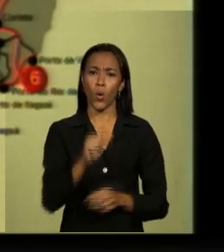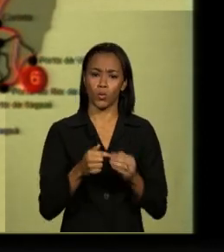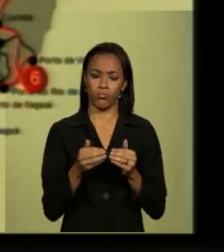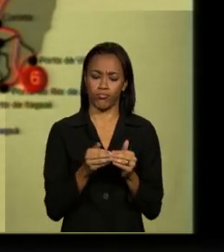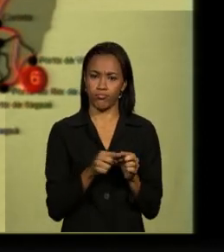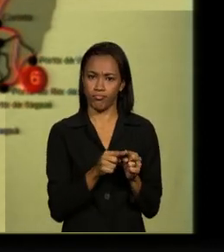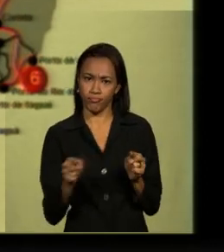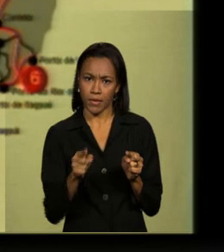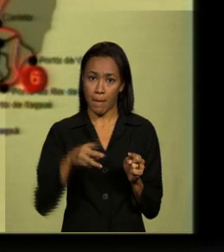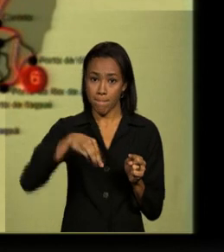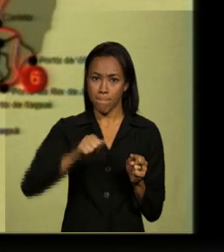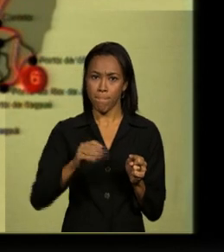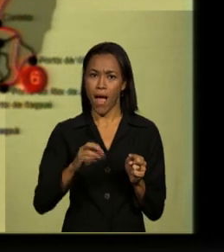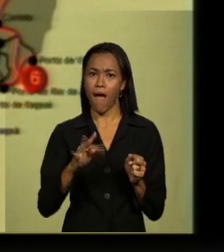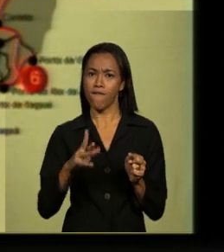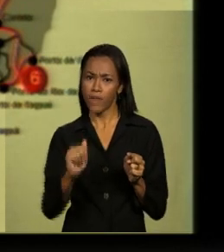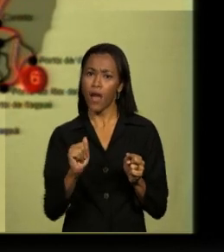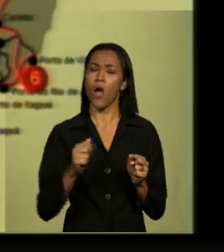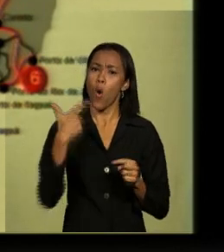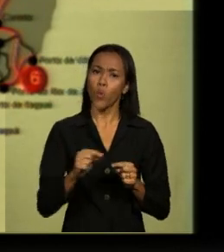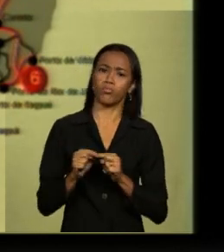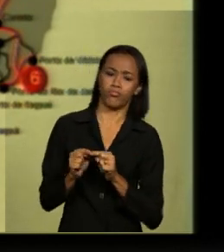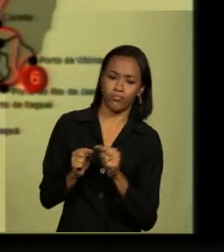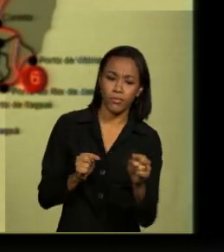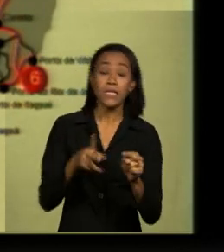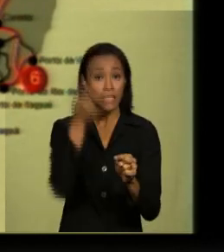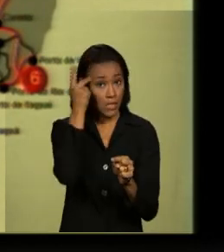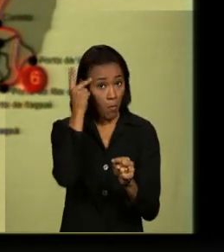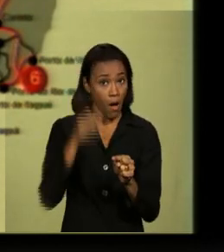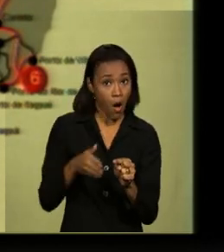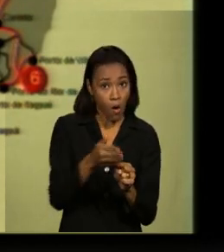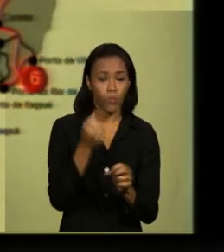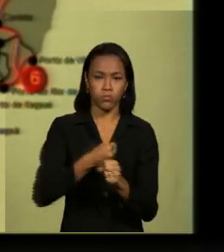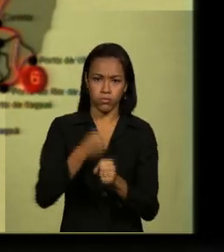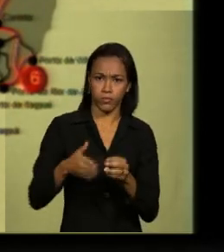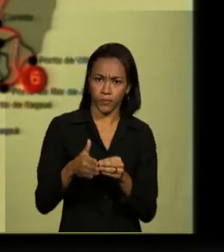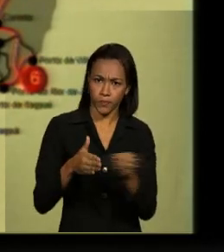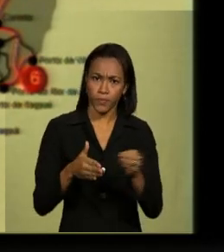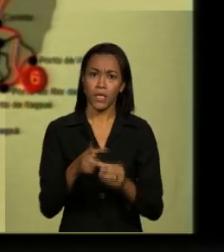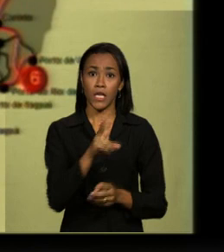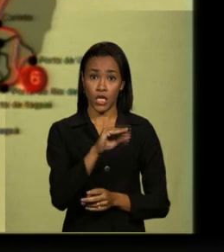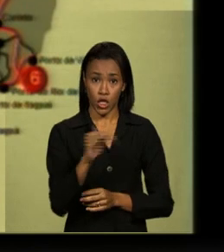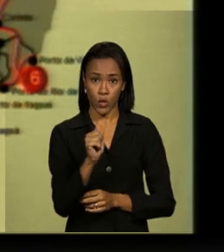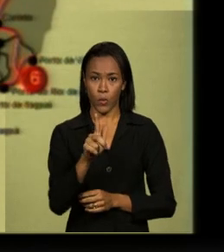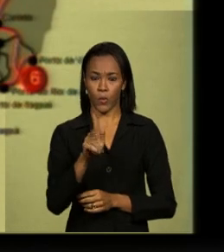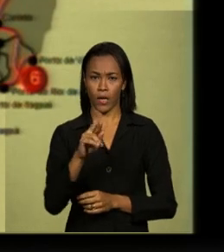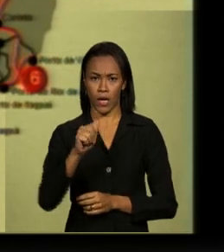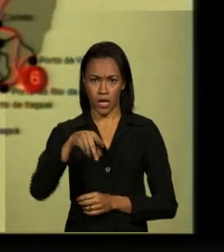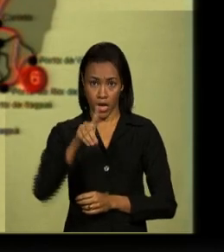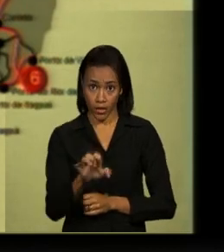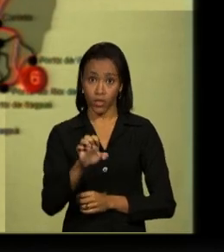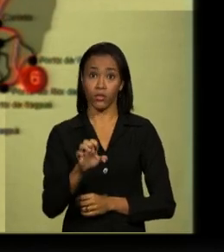Maracaju e Mafra o trecho entre São Paulo Mafra Rio Grande